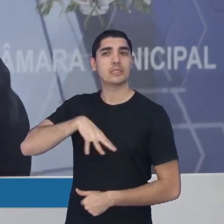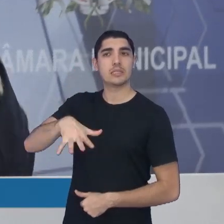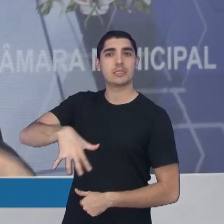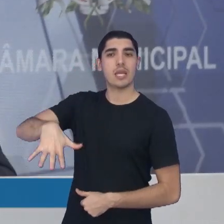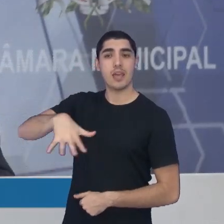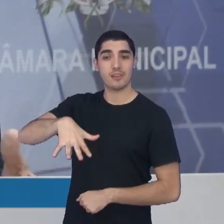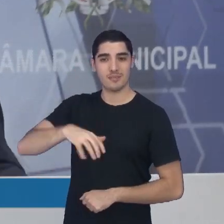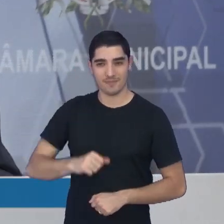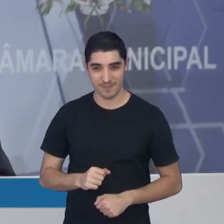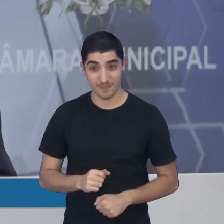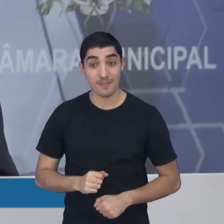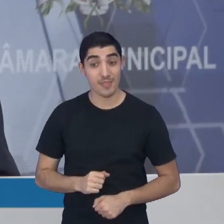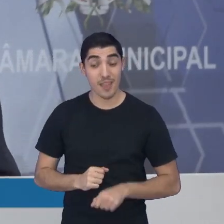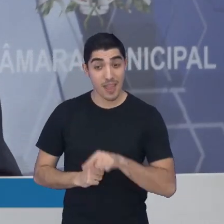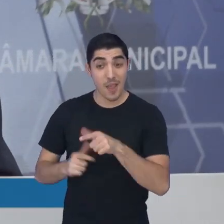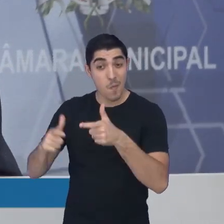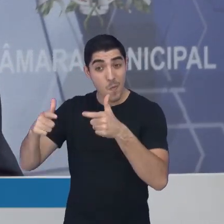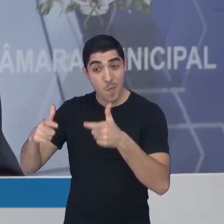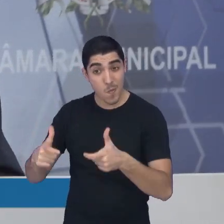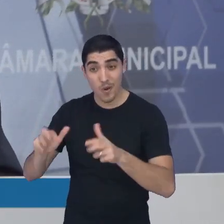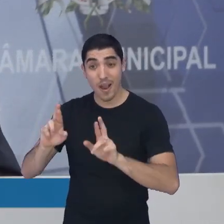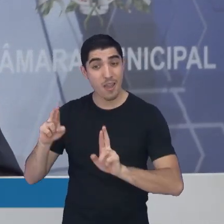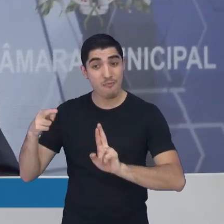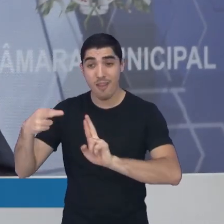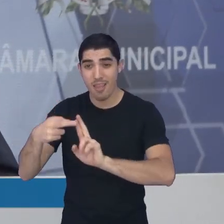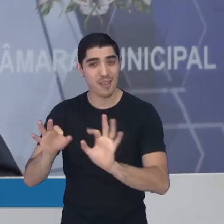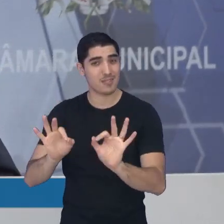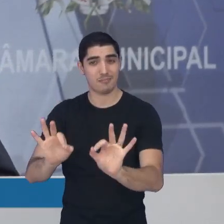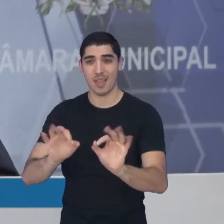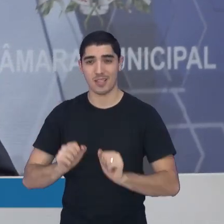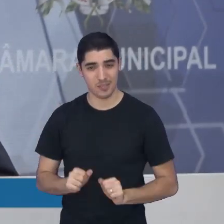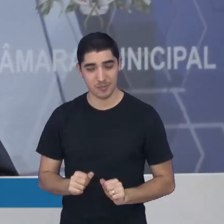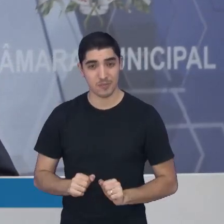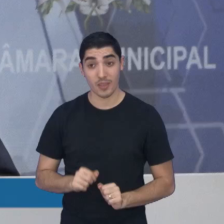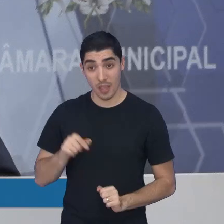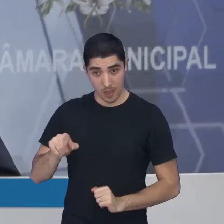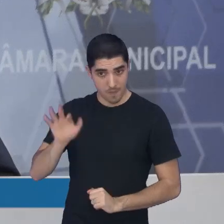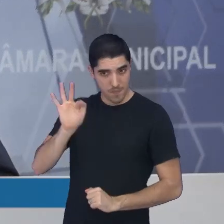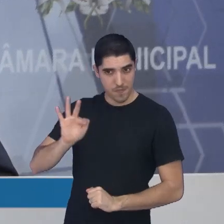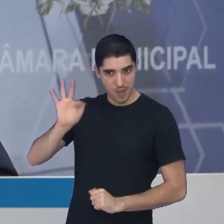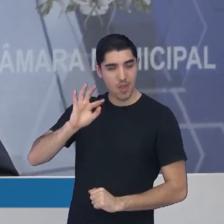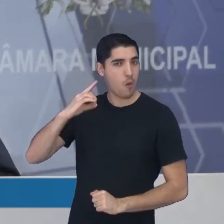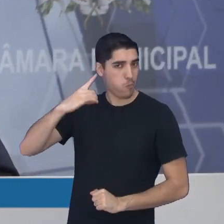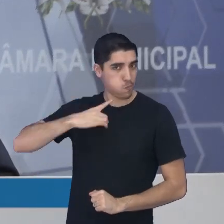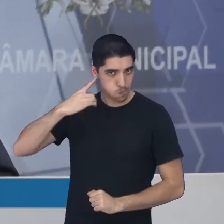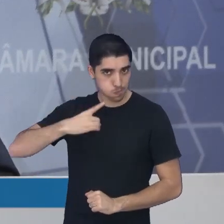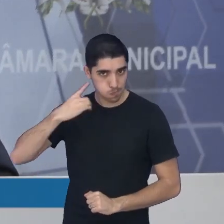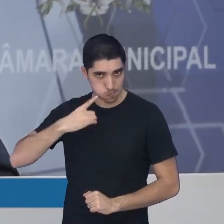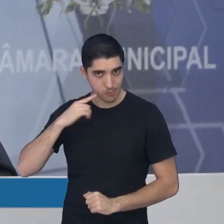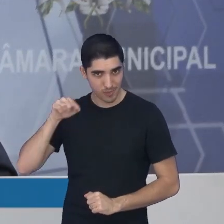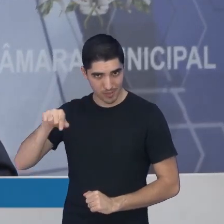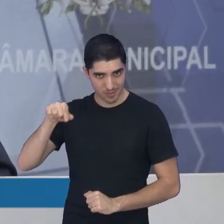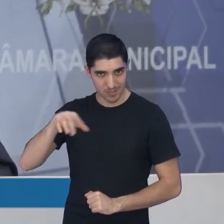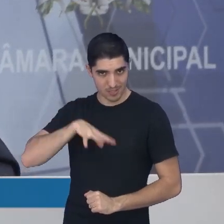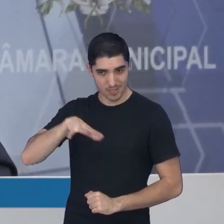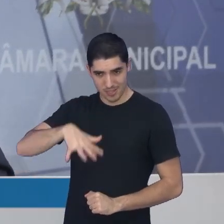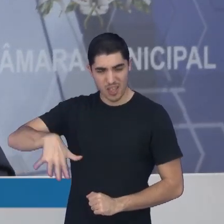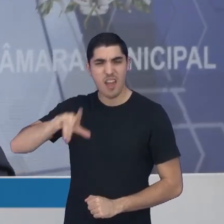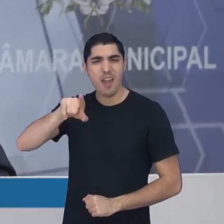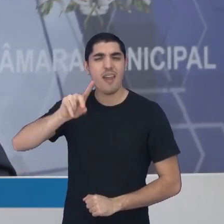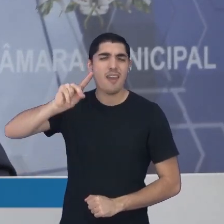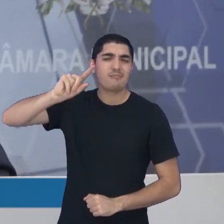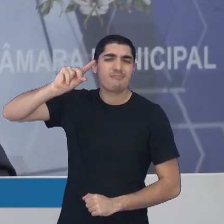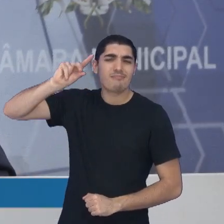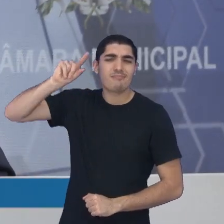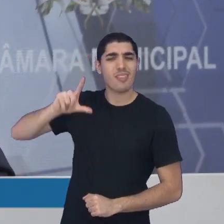É uma referência temporal. A Faculdade de Direito é aquela faculdade antiga que tem